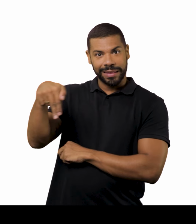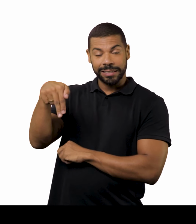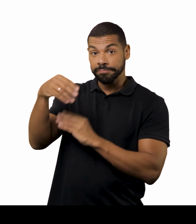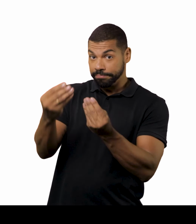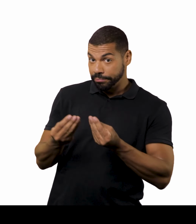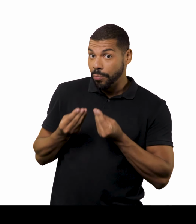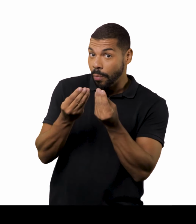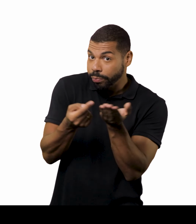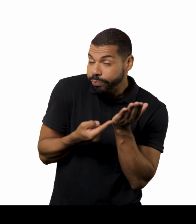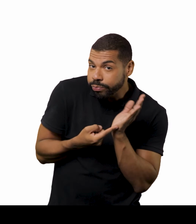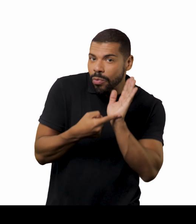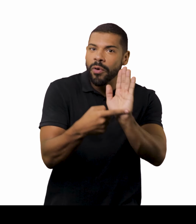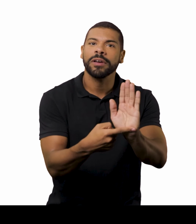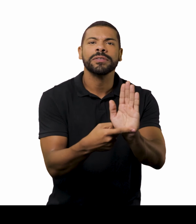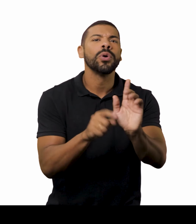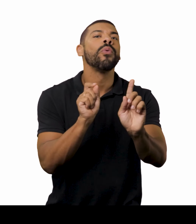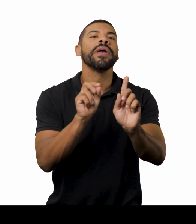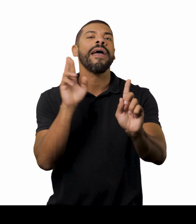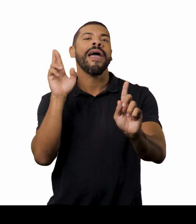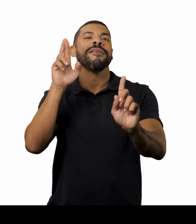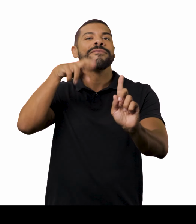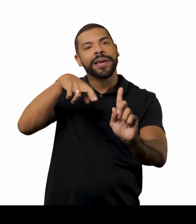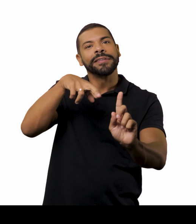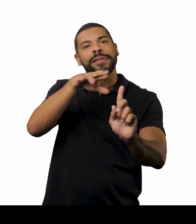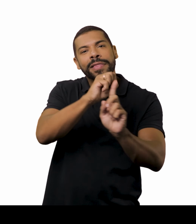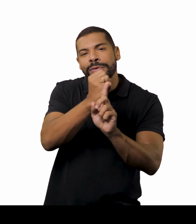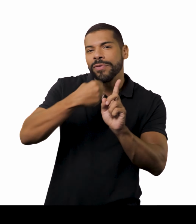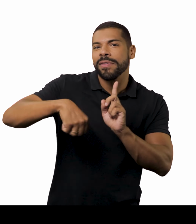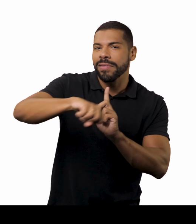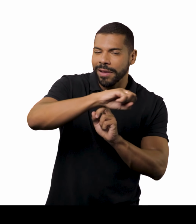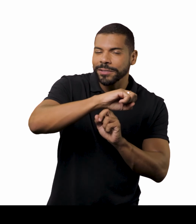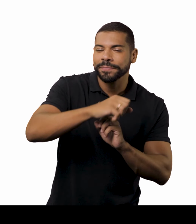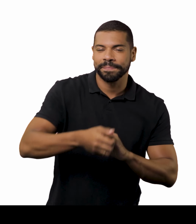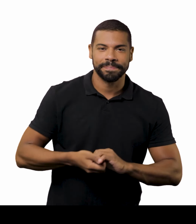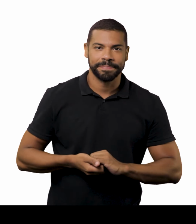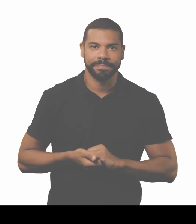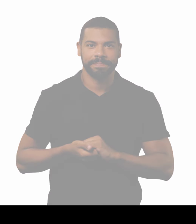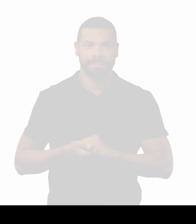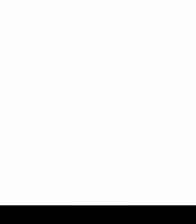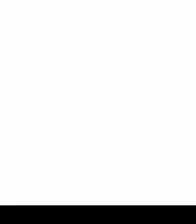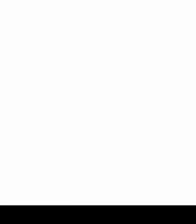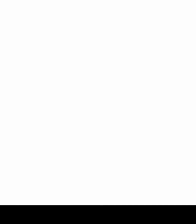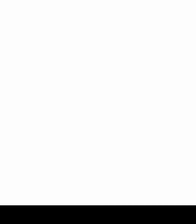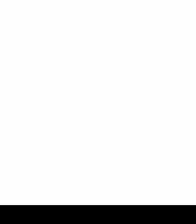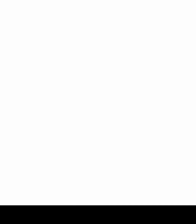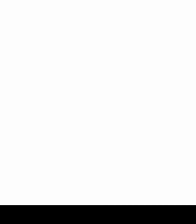Renner, ele entrega, né? Ele entrega esse reflexo da sociedade mesmo.